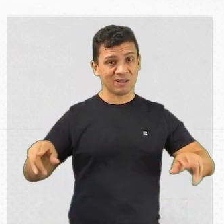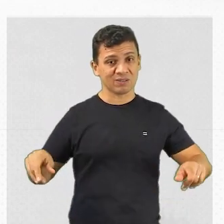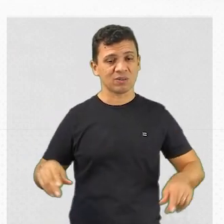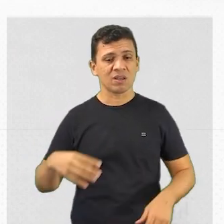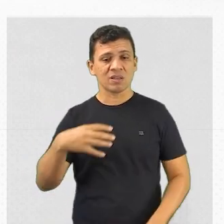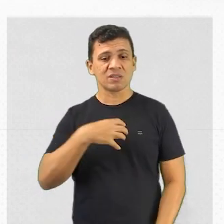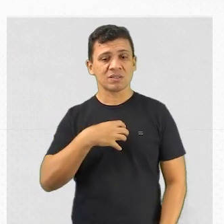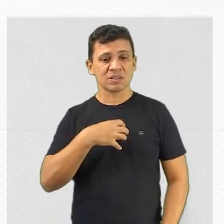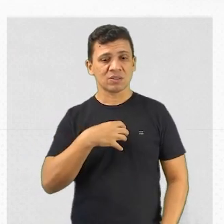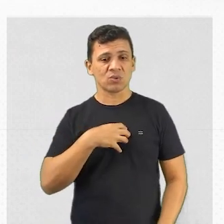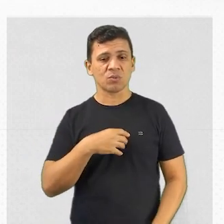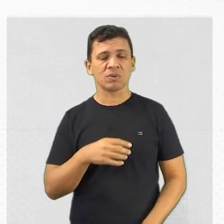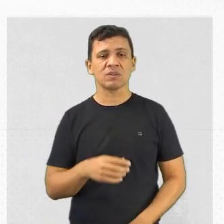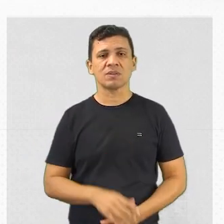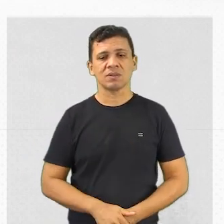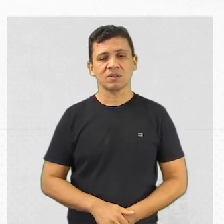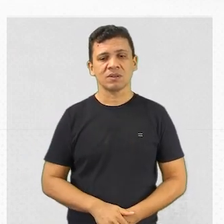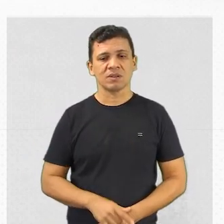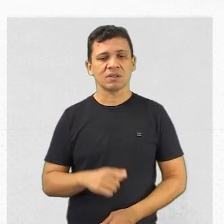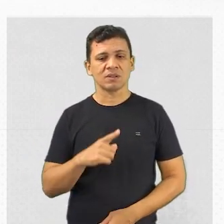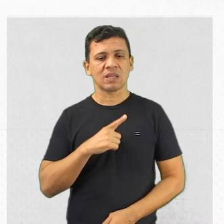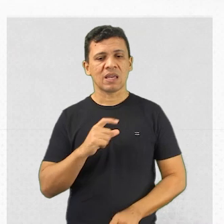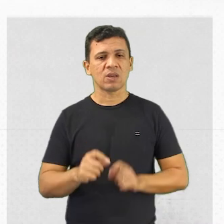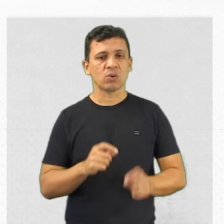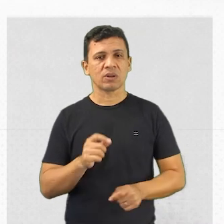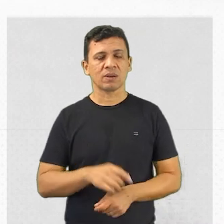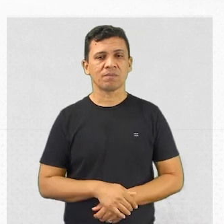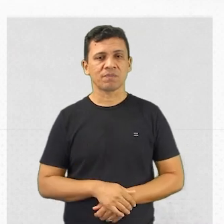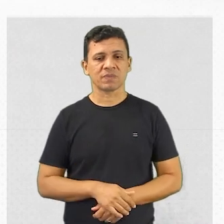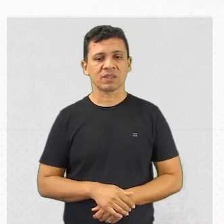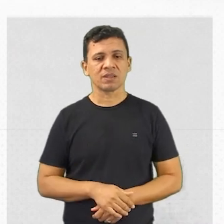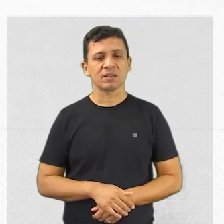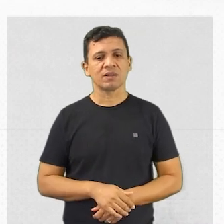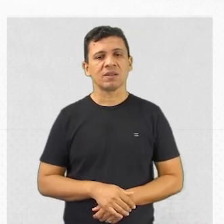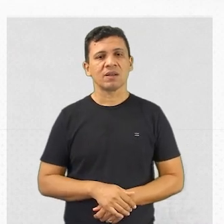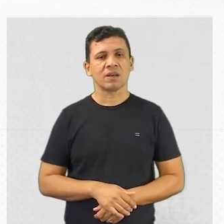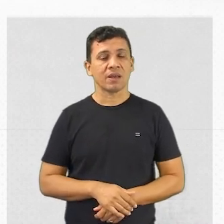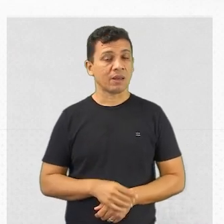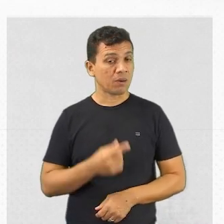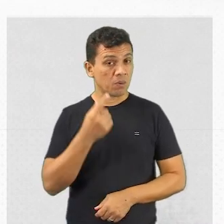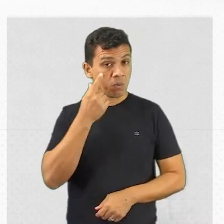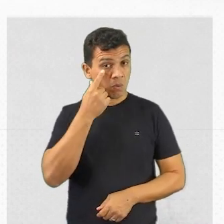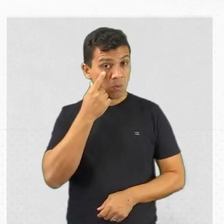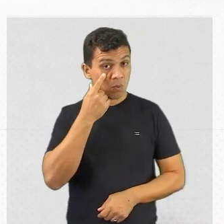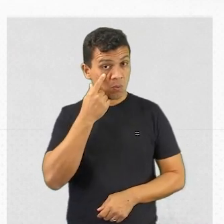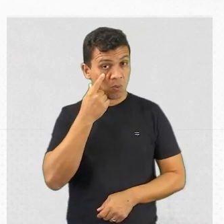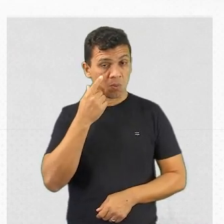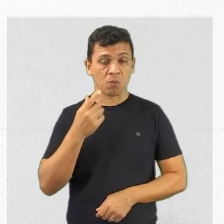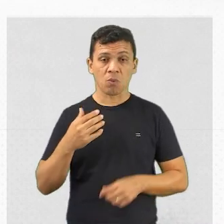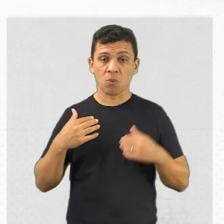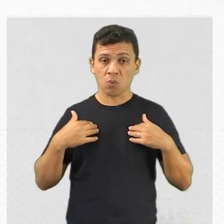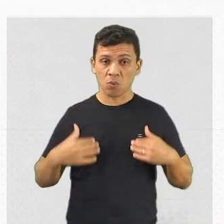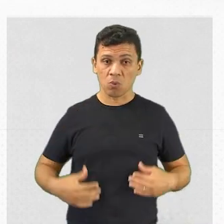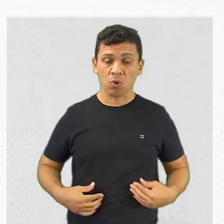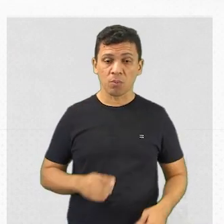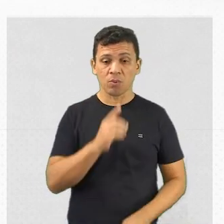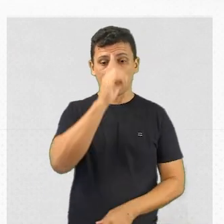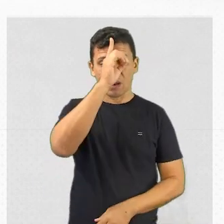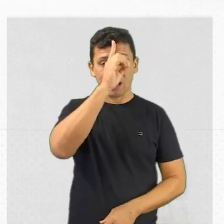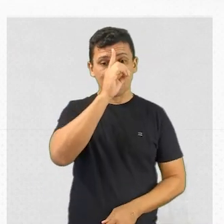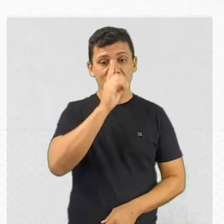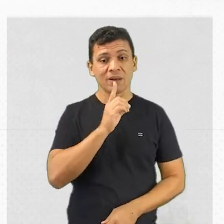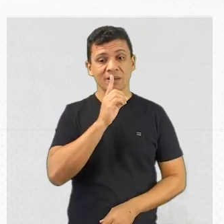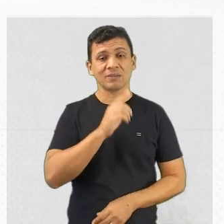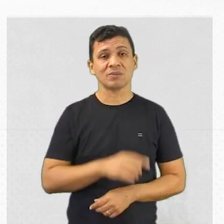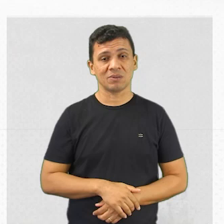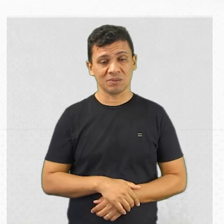variar, incluindo ali, ó, a icterícia, pessoal, que é a amarelidão, tá? Devido à bilirrubina, tá?